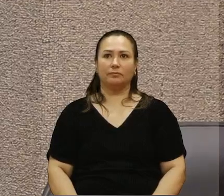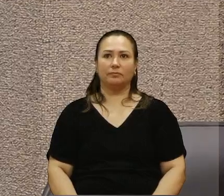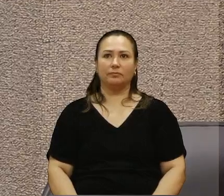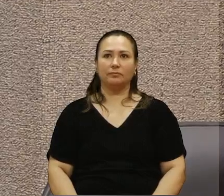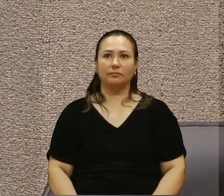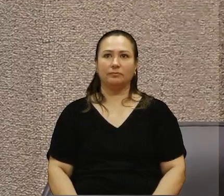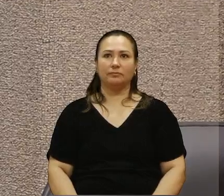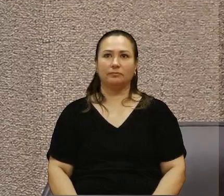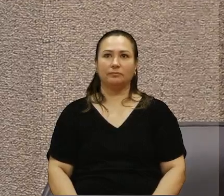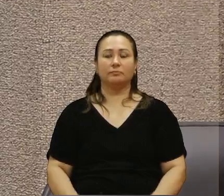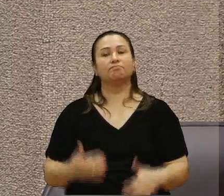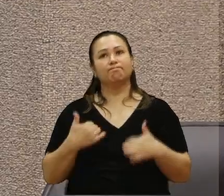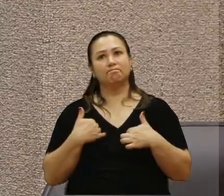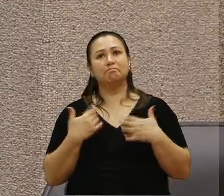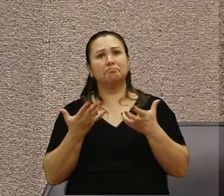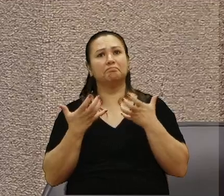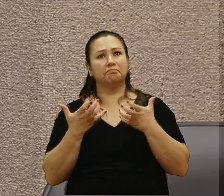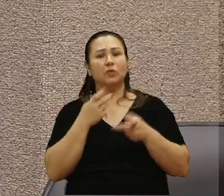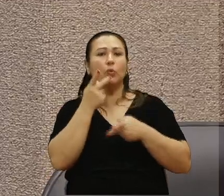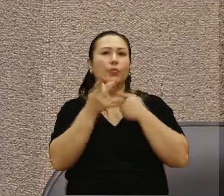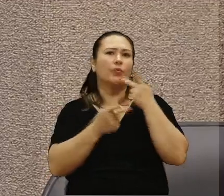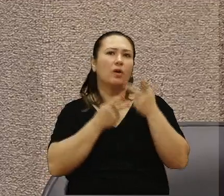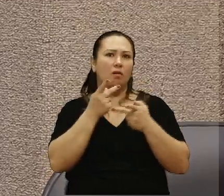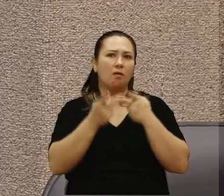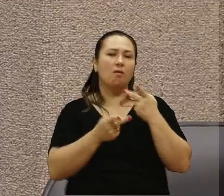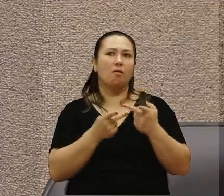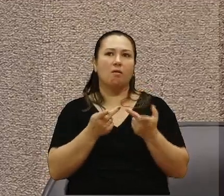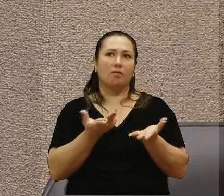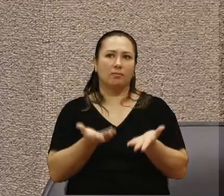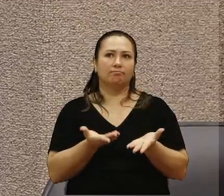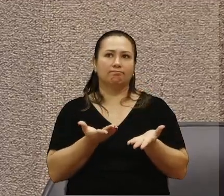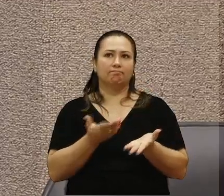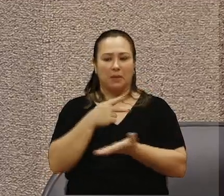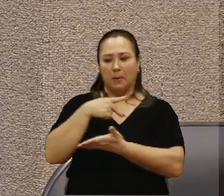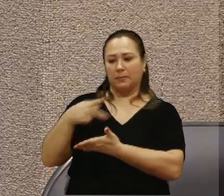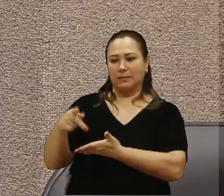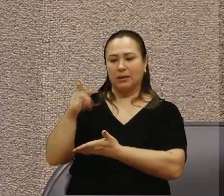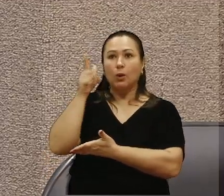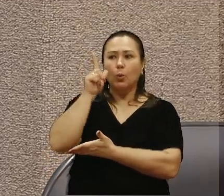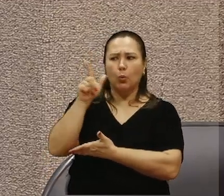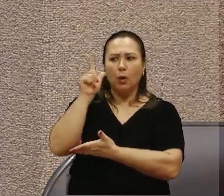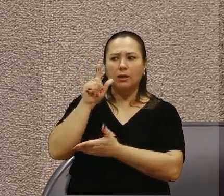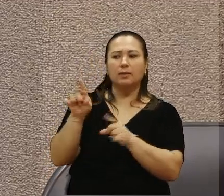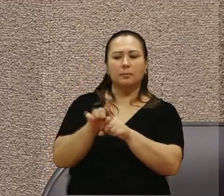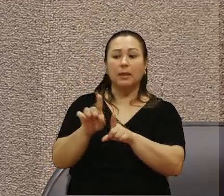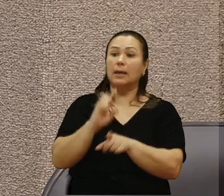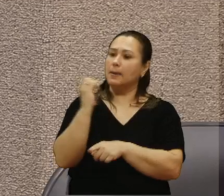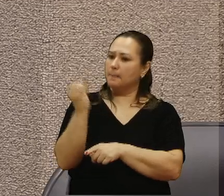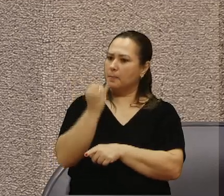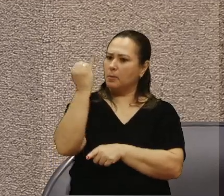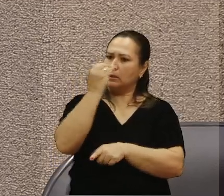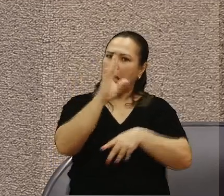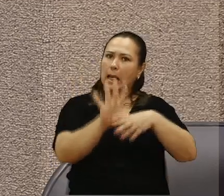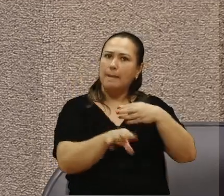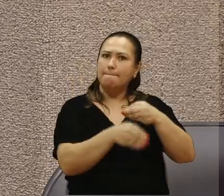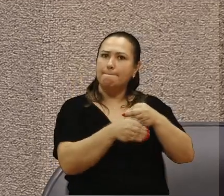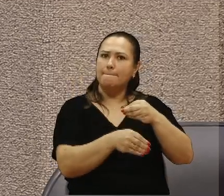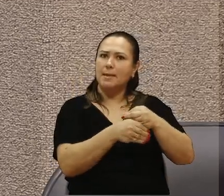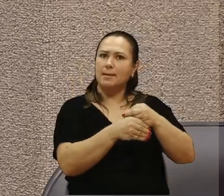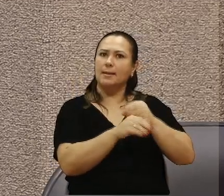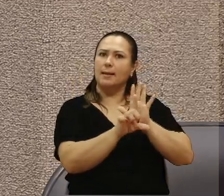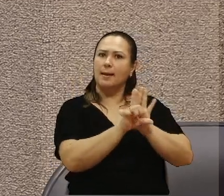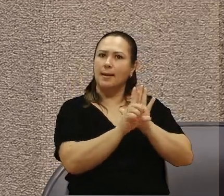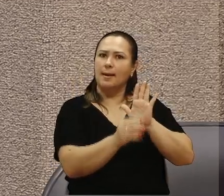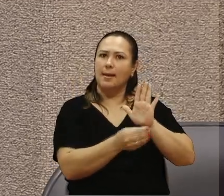Eu quero falar, nobre presidente, da importância das emendas, porque se não tivéssemos a emenda